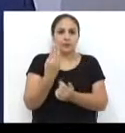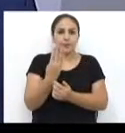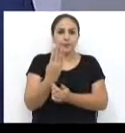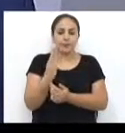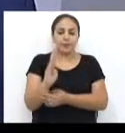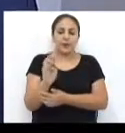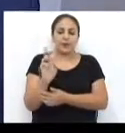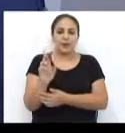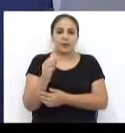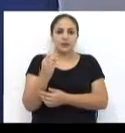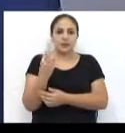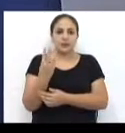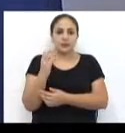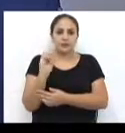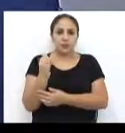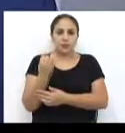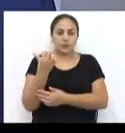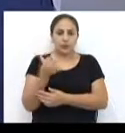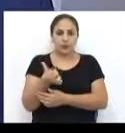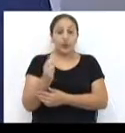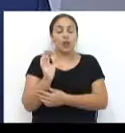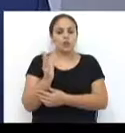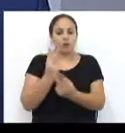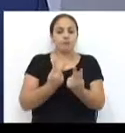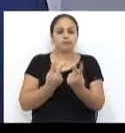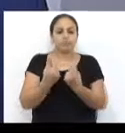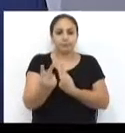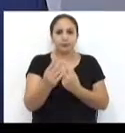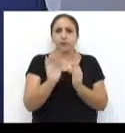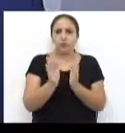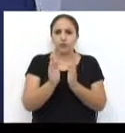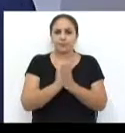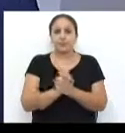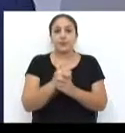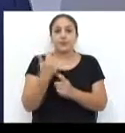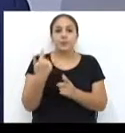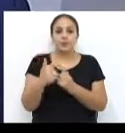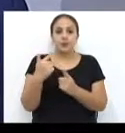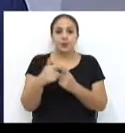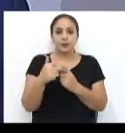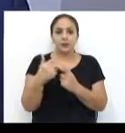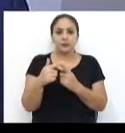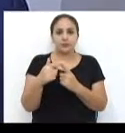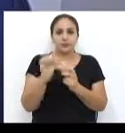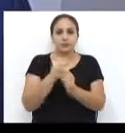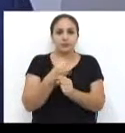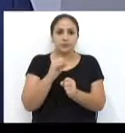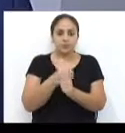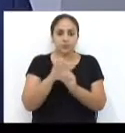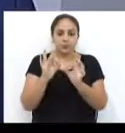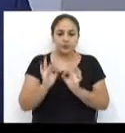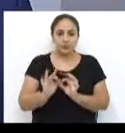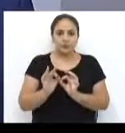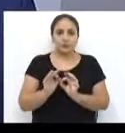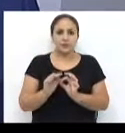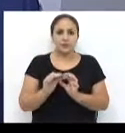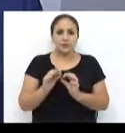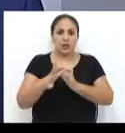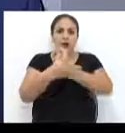é a BR-386, que inclusive tem uma parte já duplicada, que foi duplicada em virtude das obras preparatórias para a Copa do